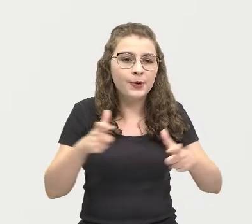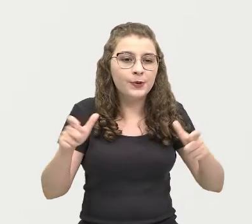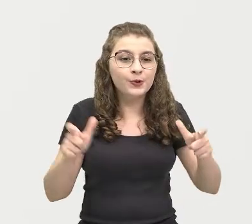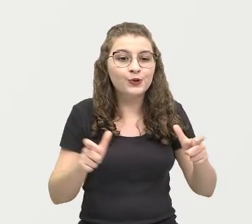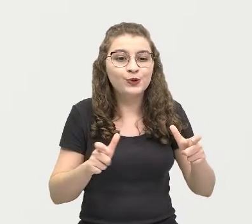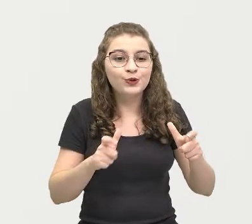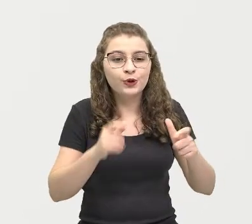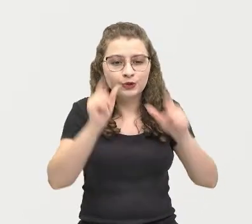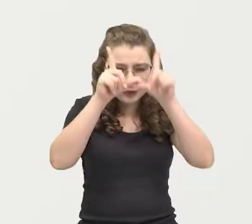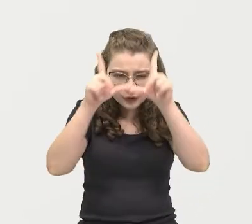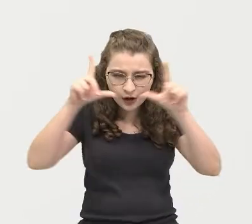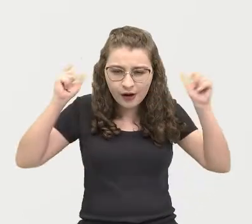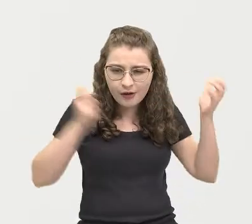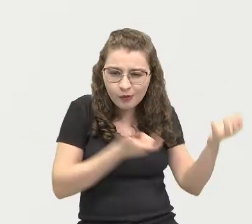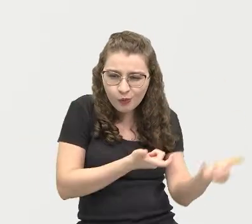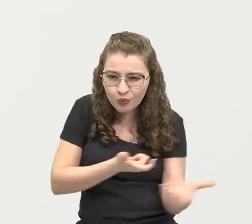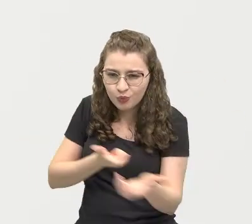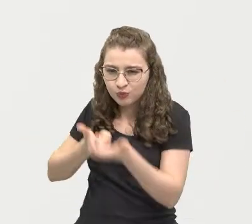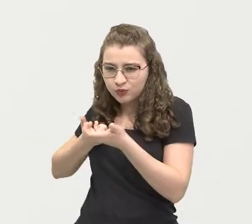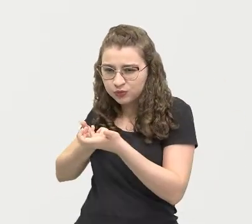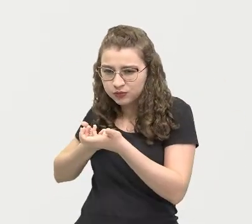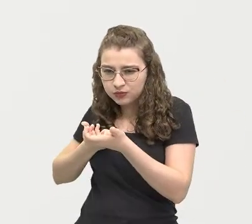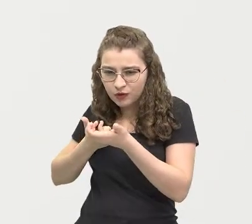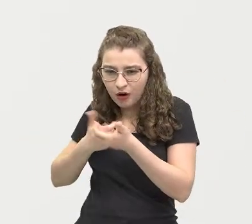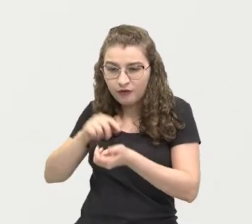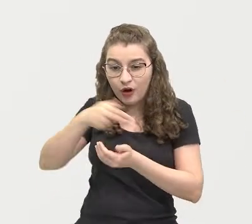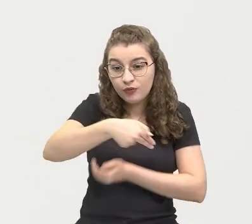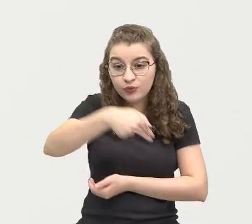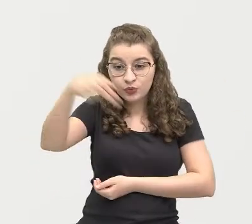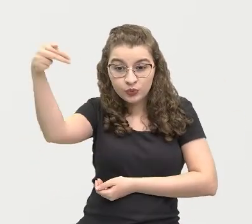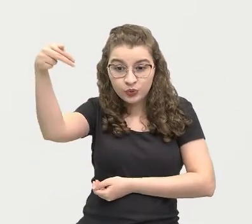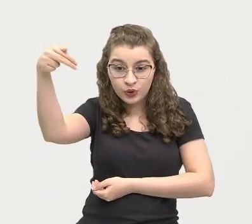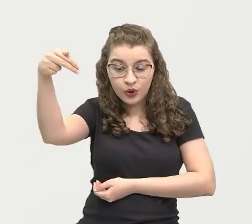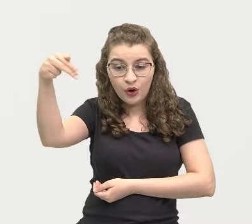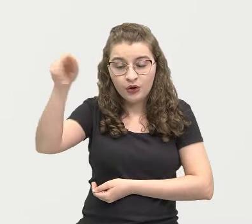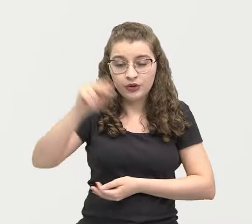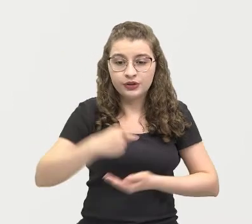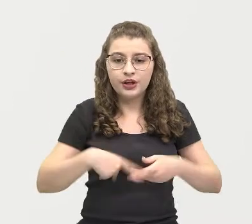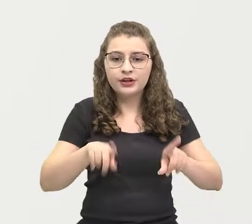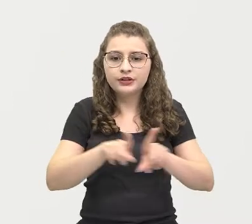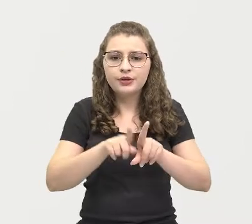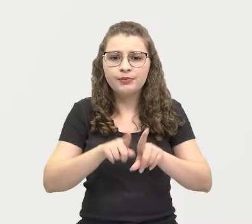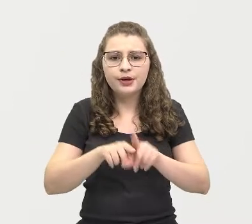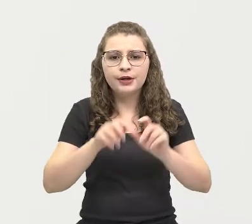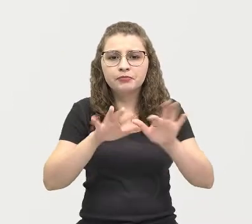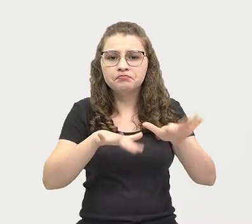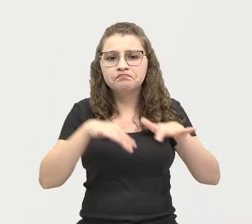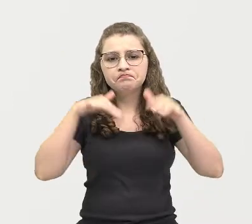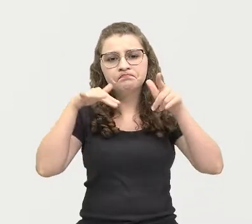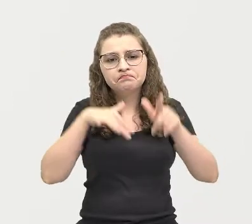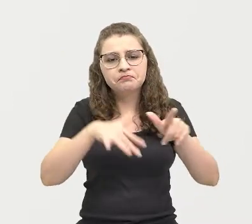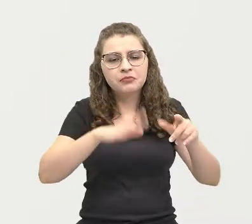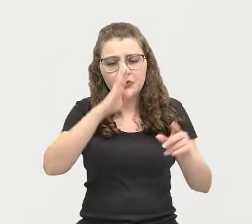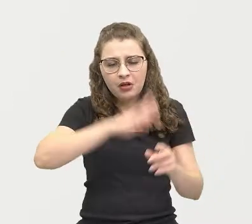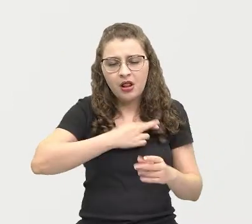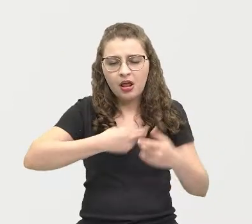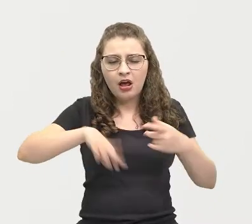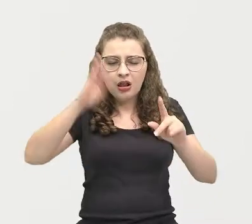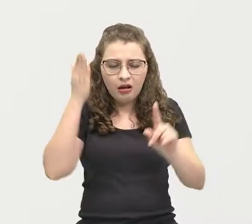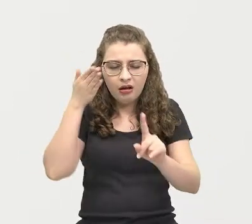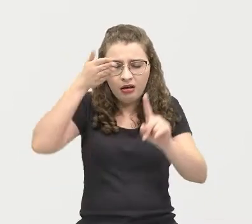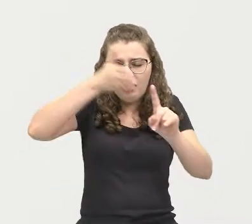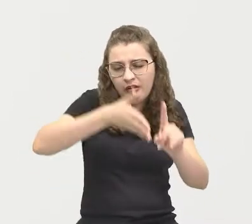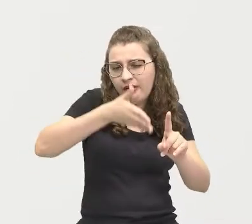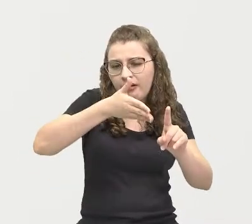grupos de cangaceiros, né, no Nordeste brasileiro, movimentos messiânicos, que vamos estudar um pouco